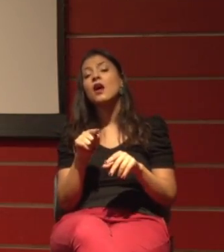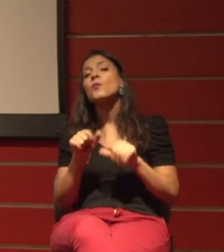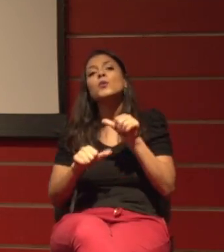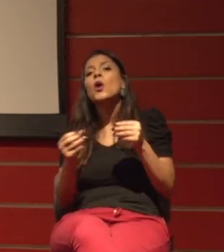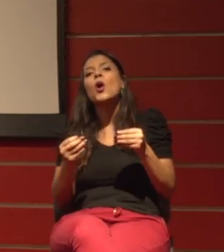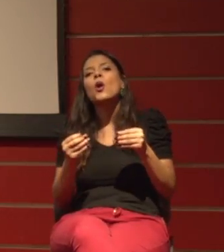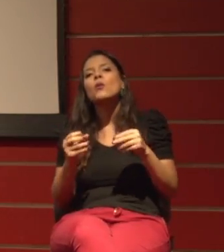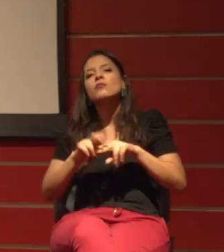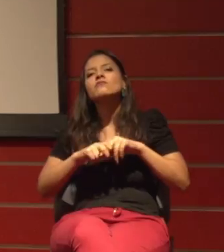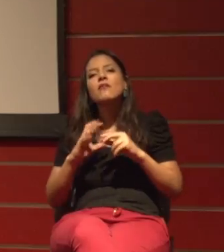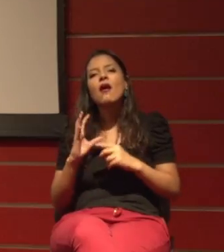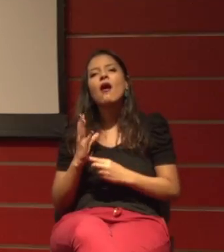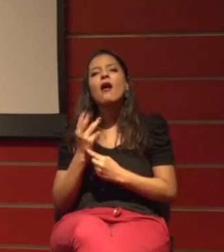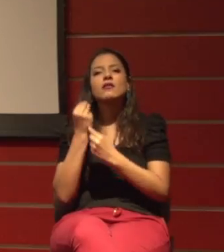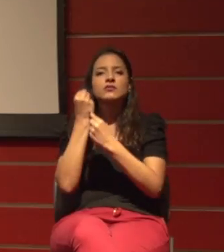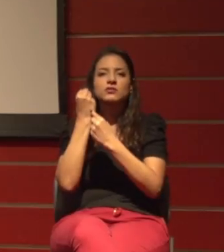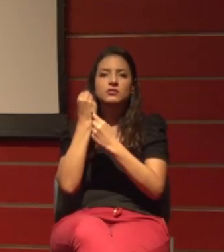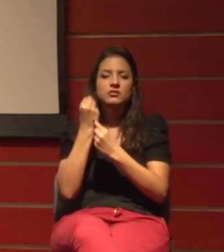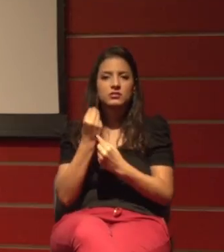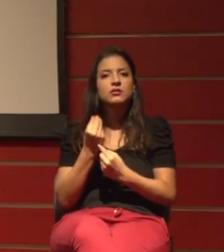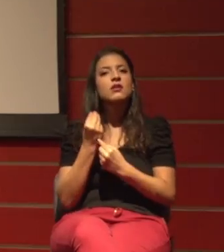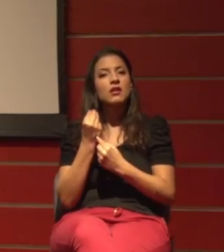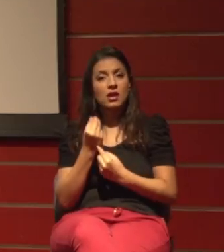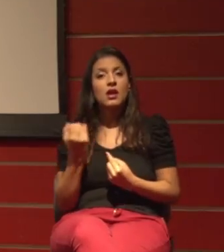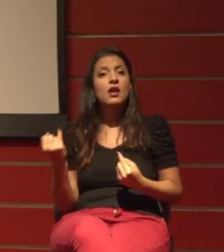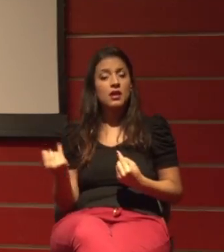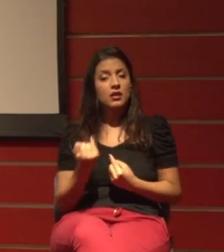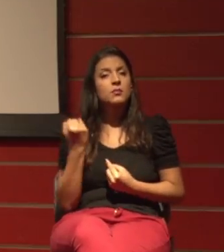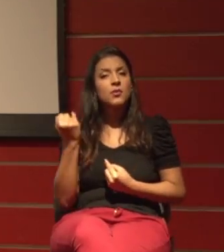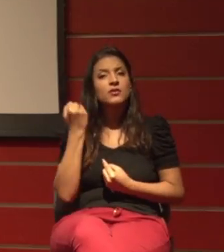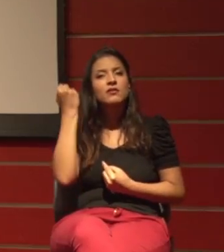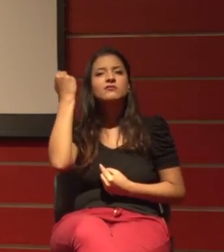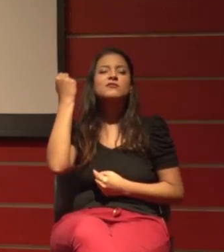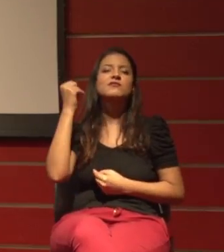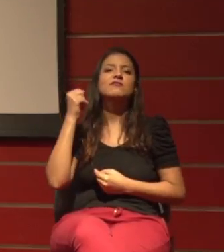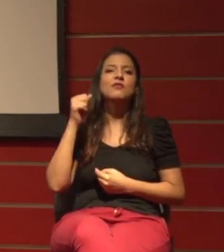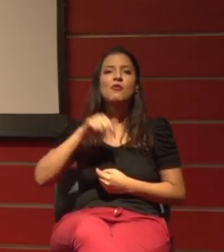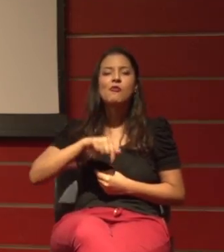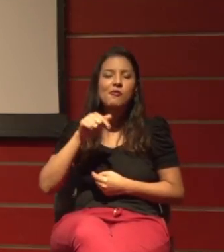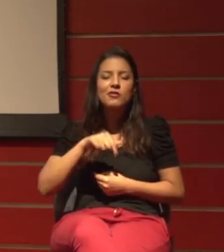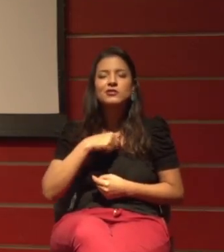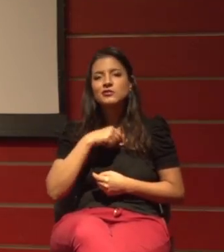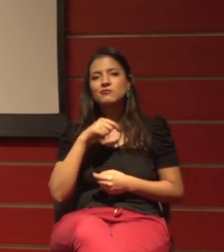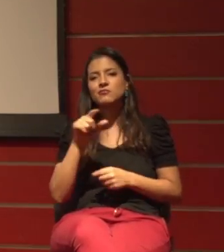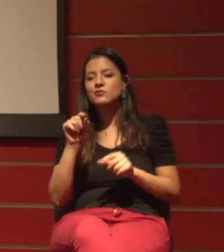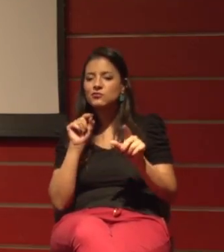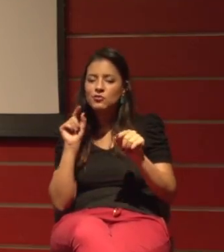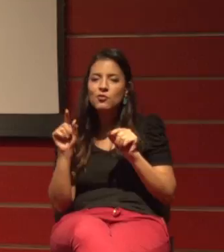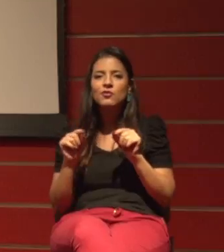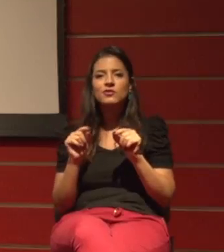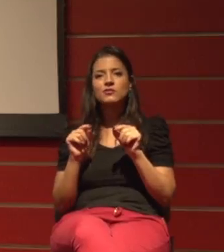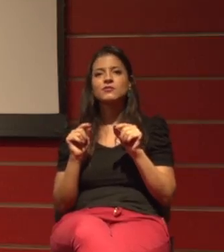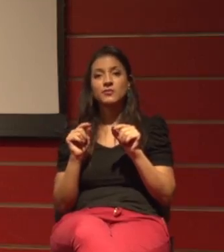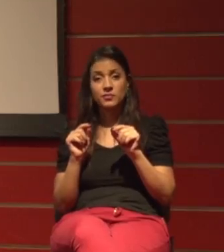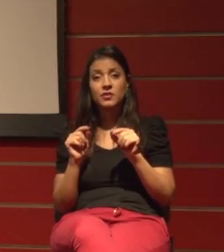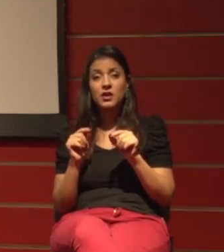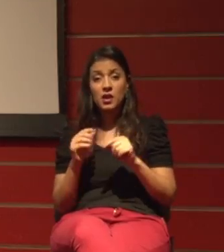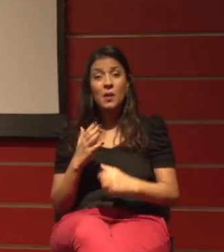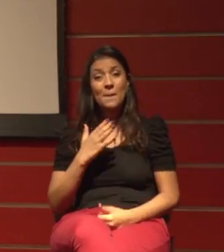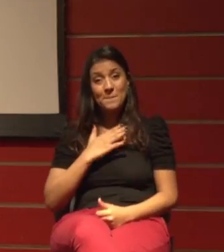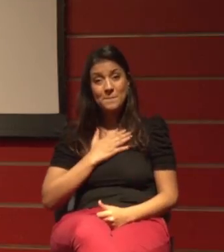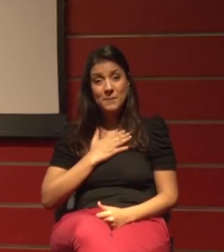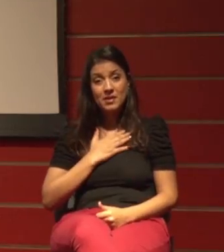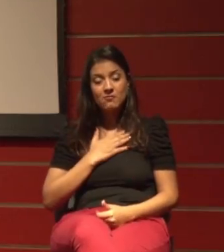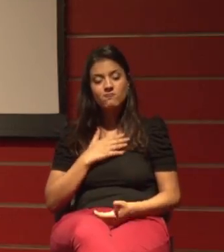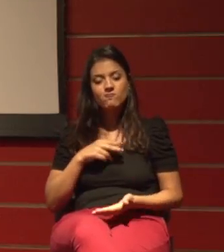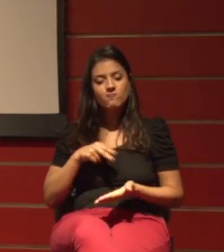extremamente importante eh hoje o que eu eu eu escolho fazer eu escolhi fazer né ou seja meu posicionamento